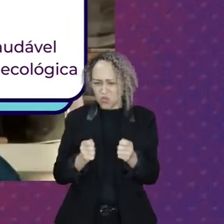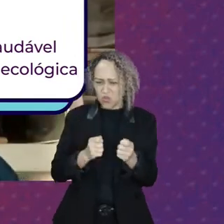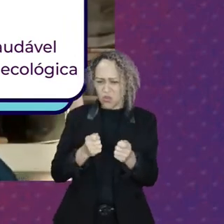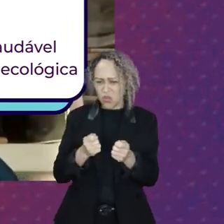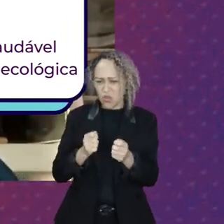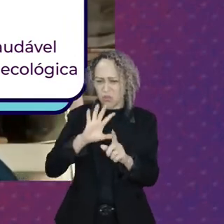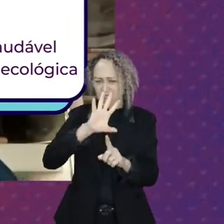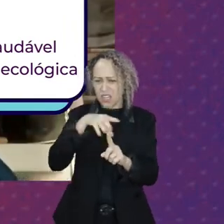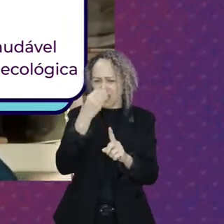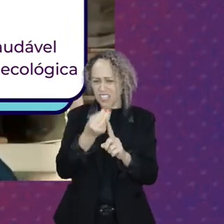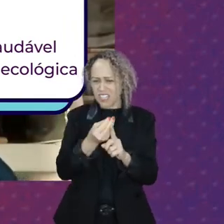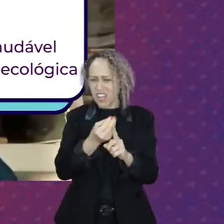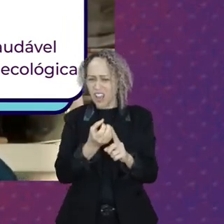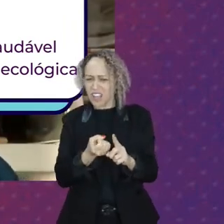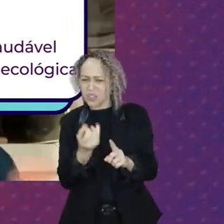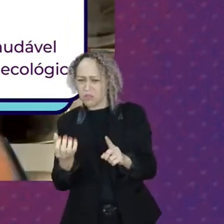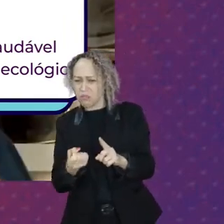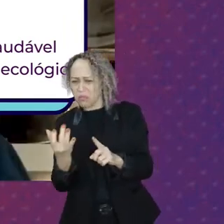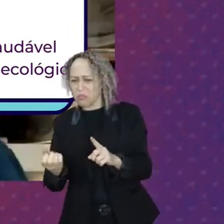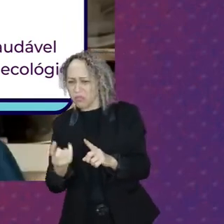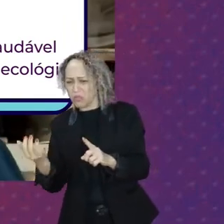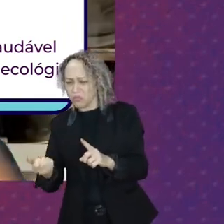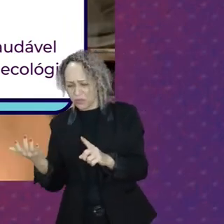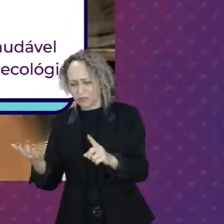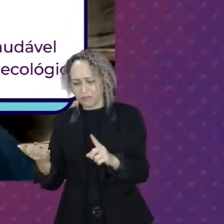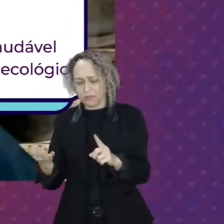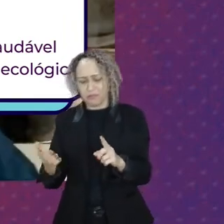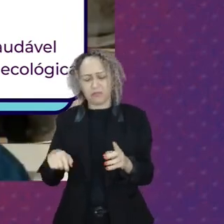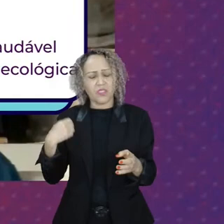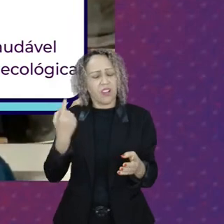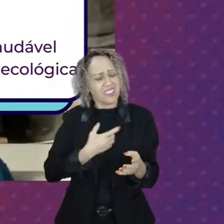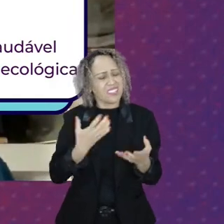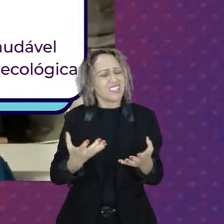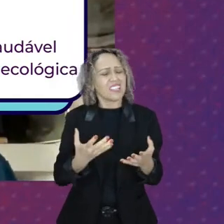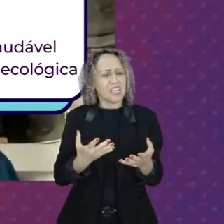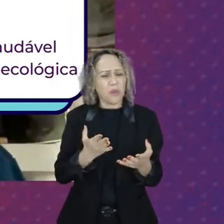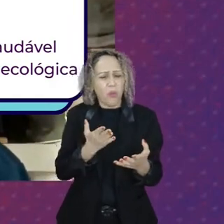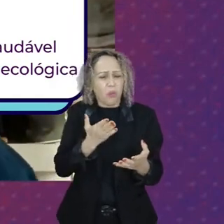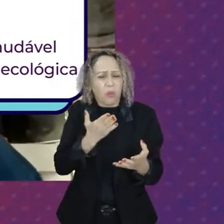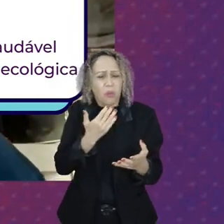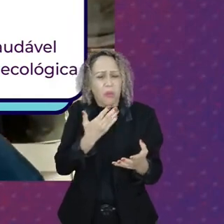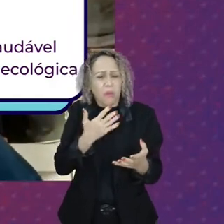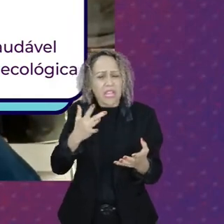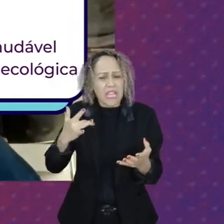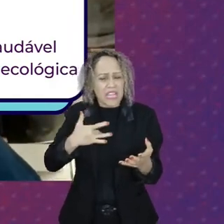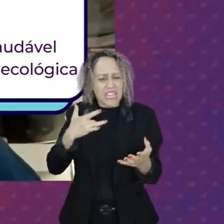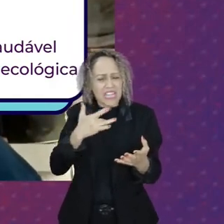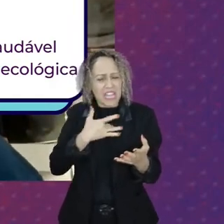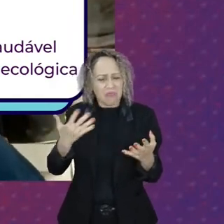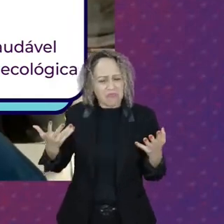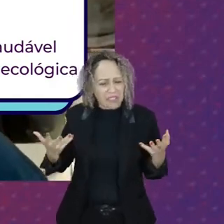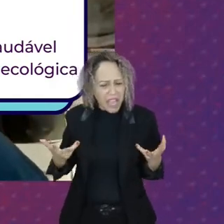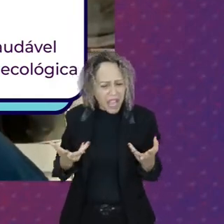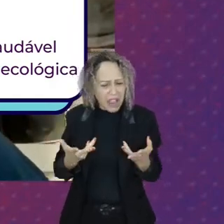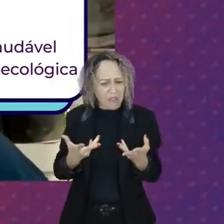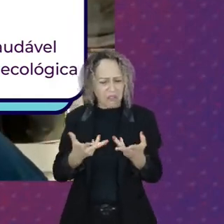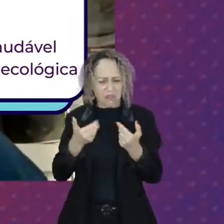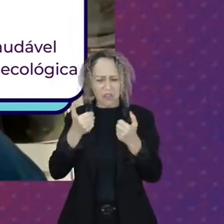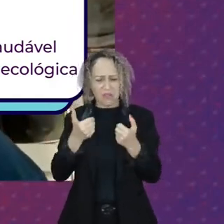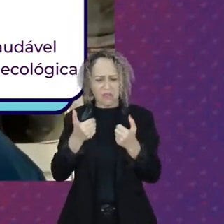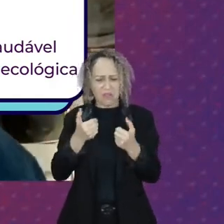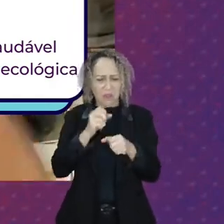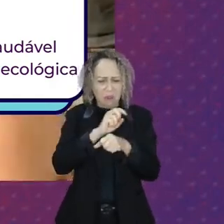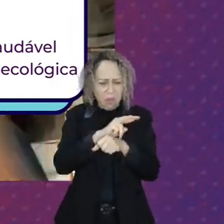expressão, e queremos ter boa comida, sem veneno na mesa. Queremos ter formas de